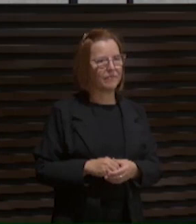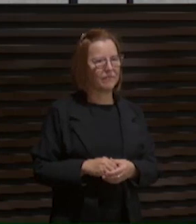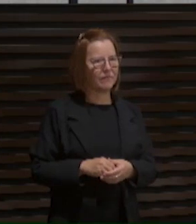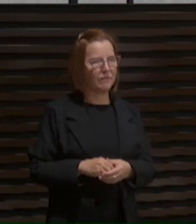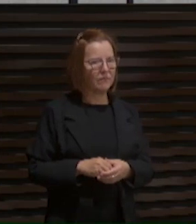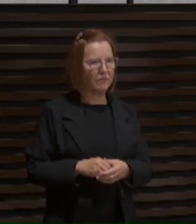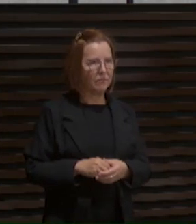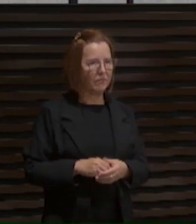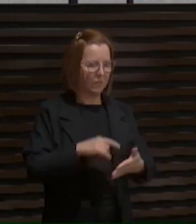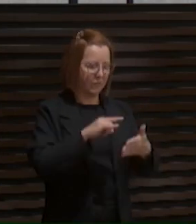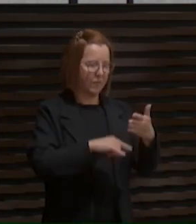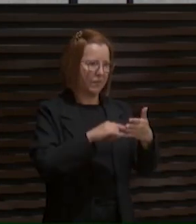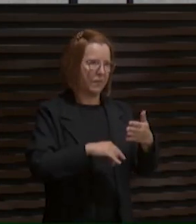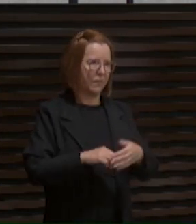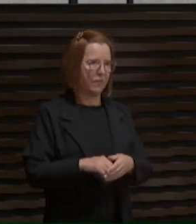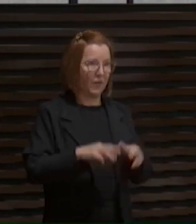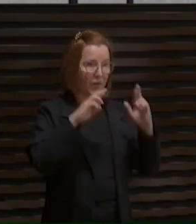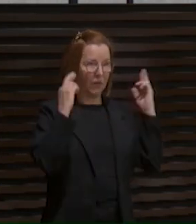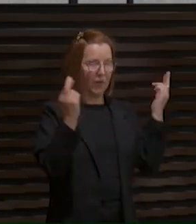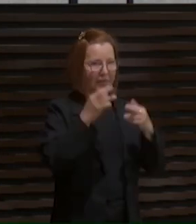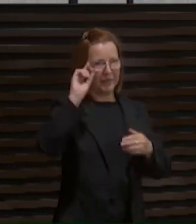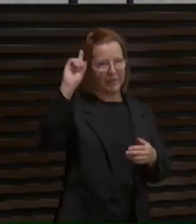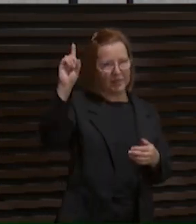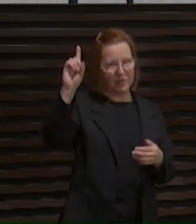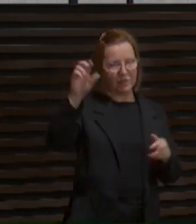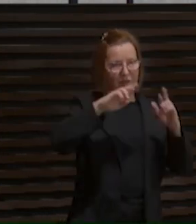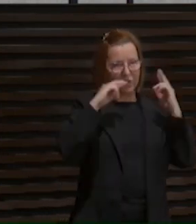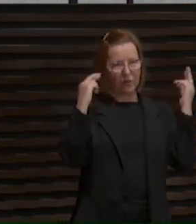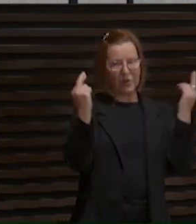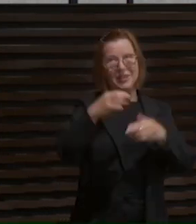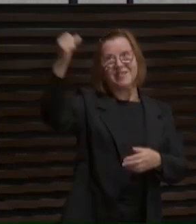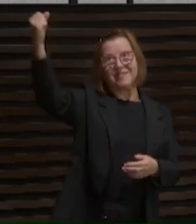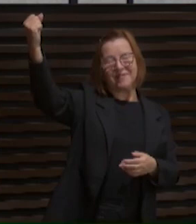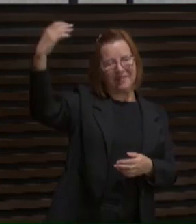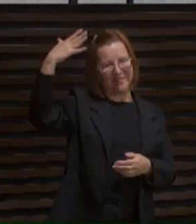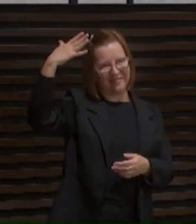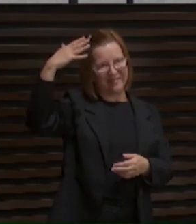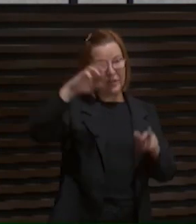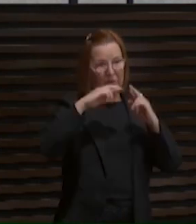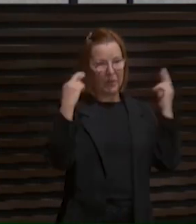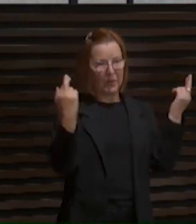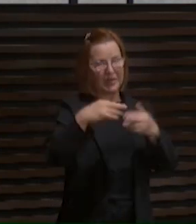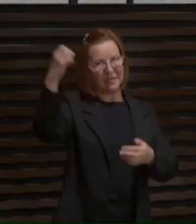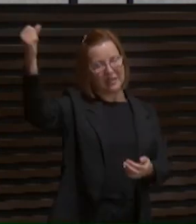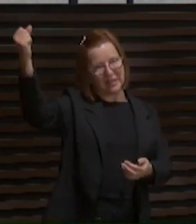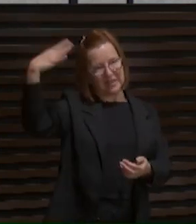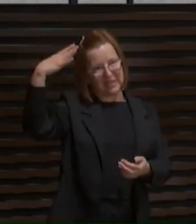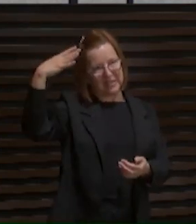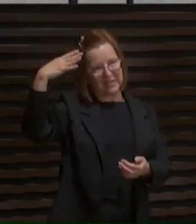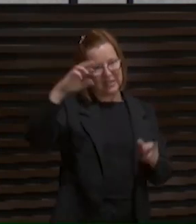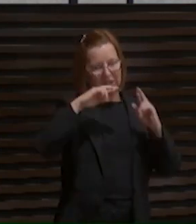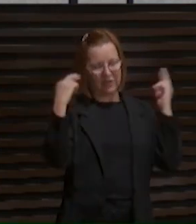No boletim, meus irmãos, o reino de Deus é o reino da graça. O reino da graça é o reino